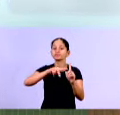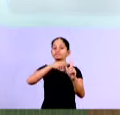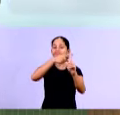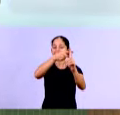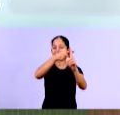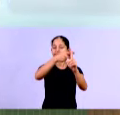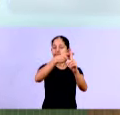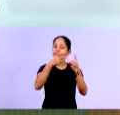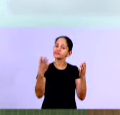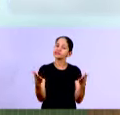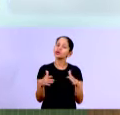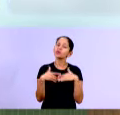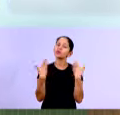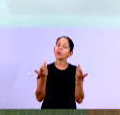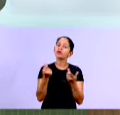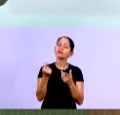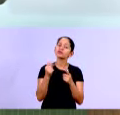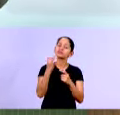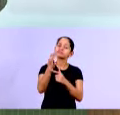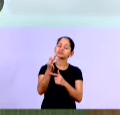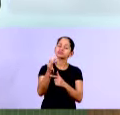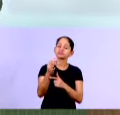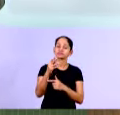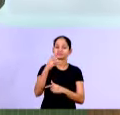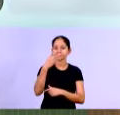45. E qual é o valor futuro?